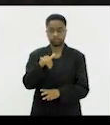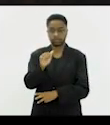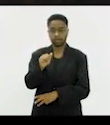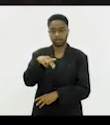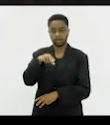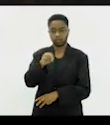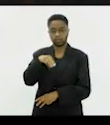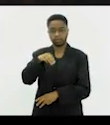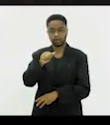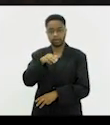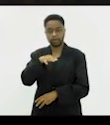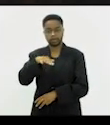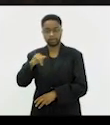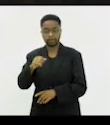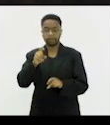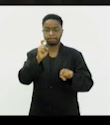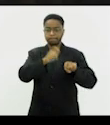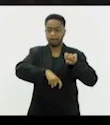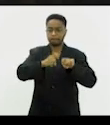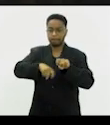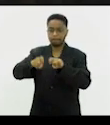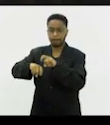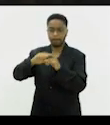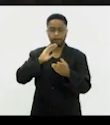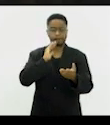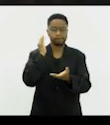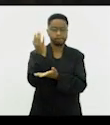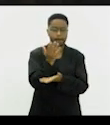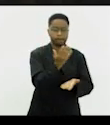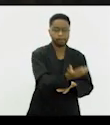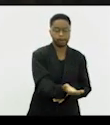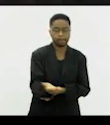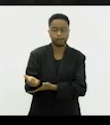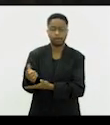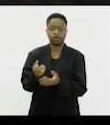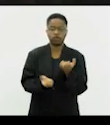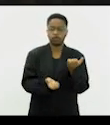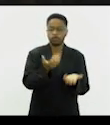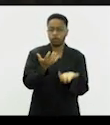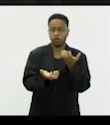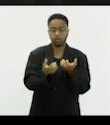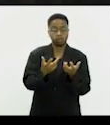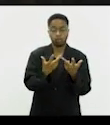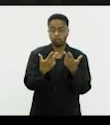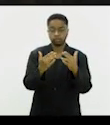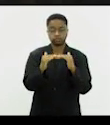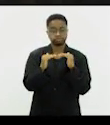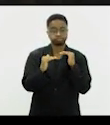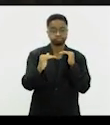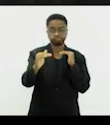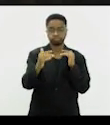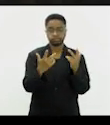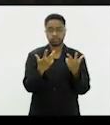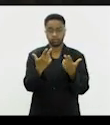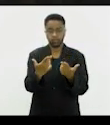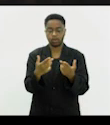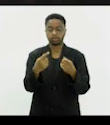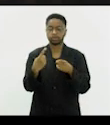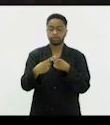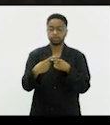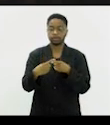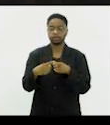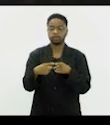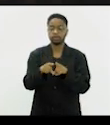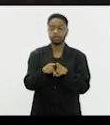estupros, garimpo ilegal, desmatamento, fogo, tudo igual. A ministra do Meio Ambiente, ontem